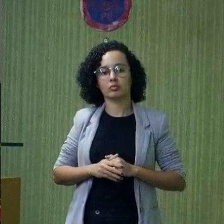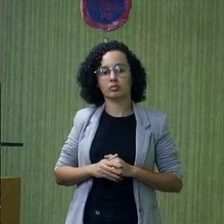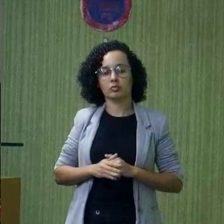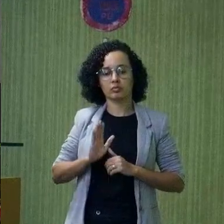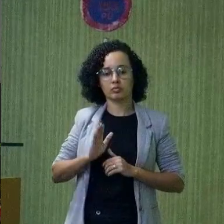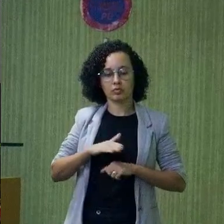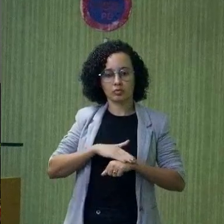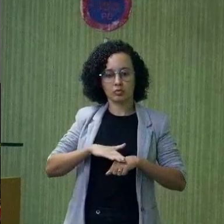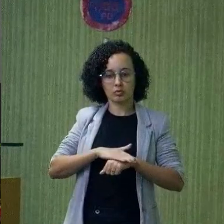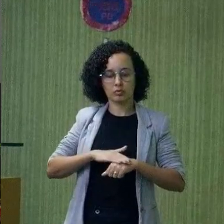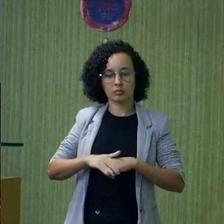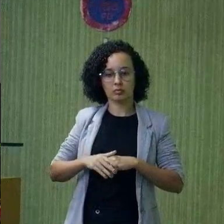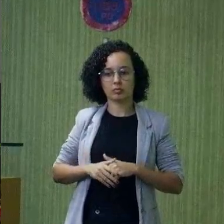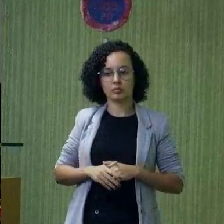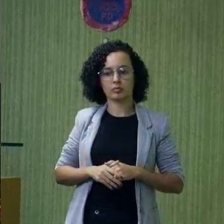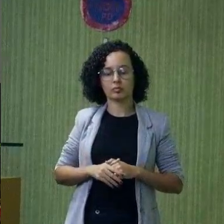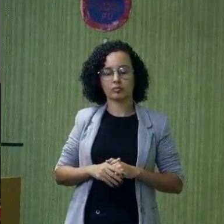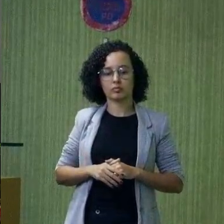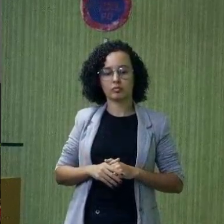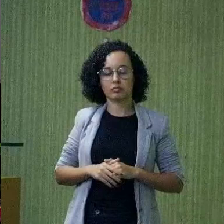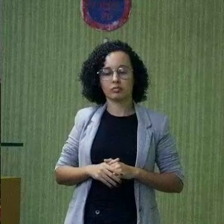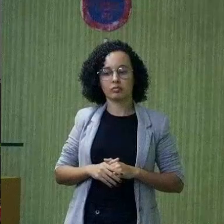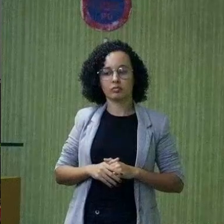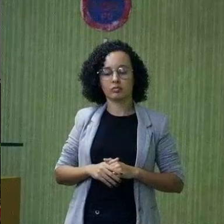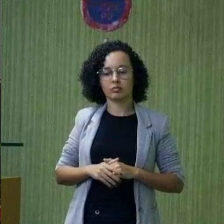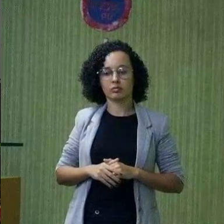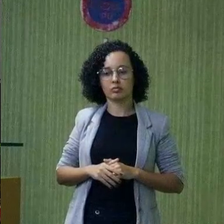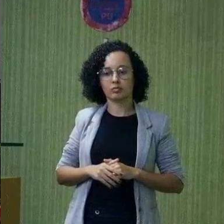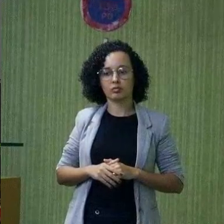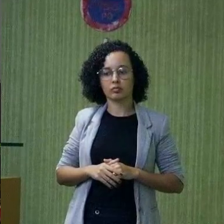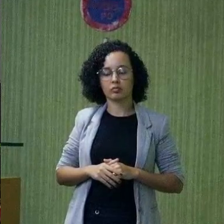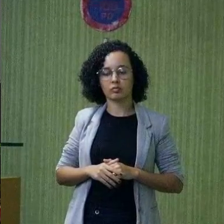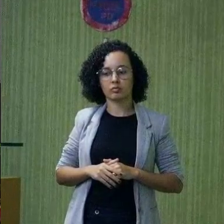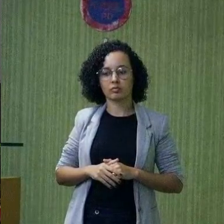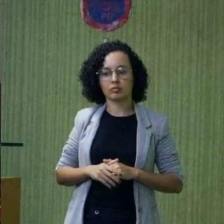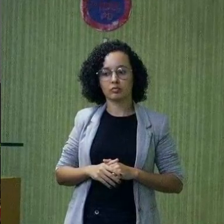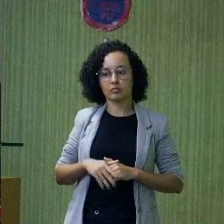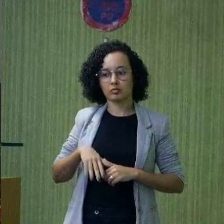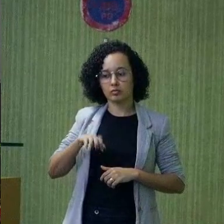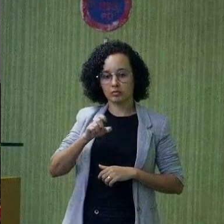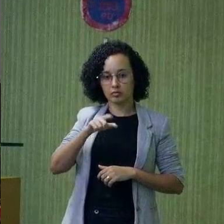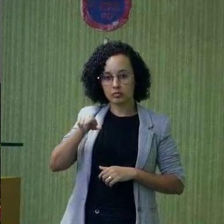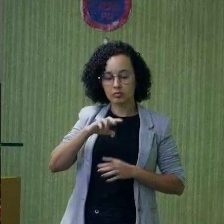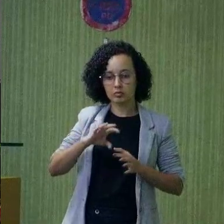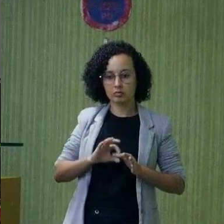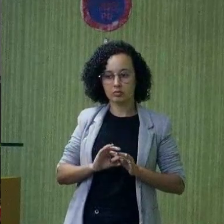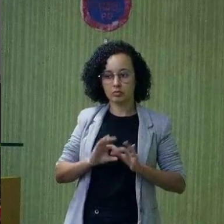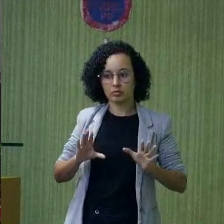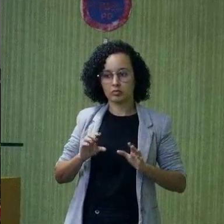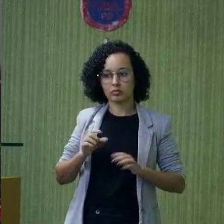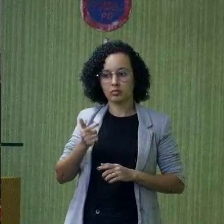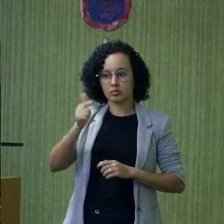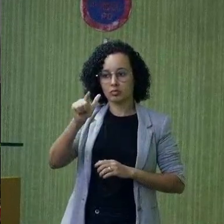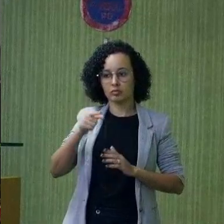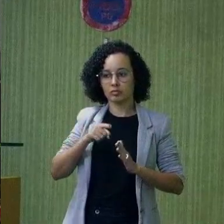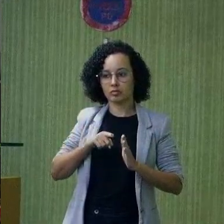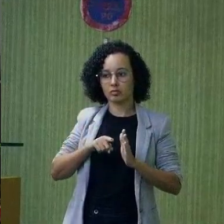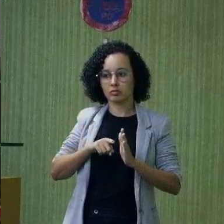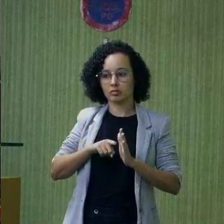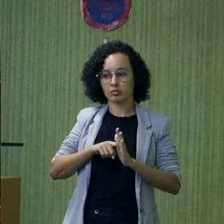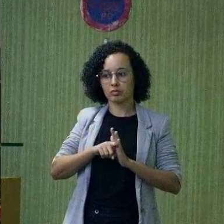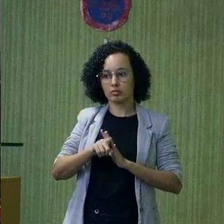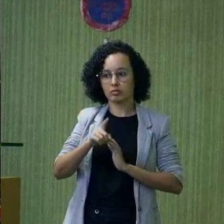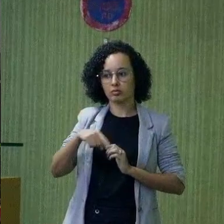conversado Tá certo e queria se vocês me permitirem que vocês fazer uma outra pesquisa com vocês